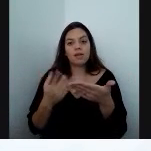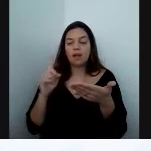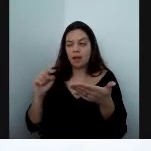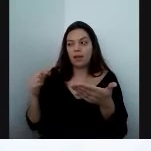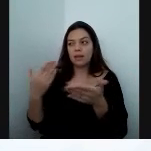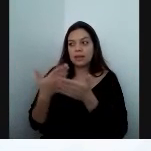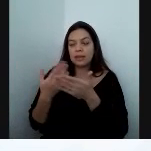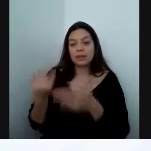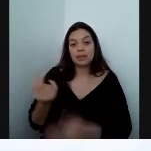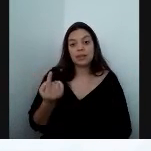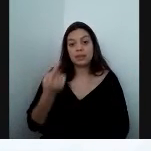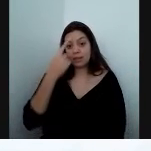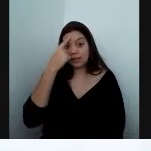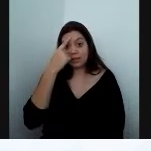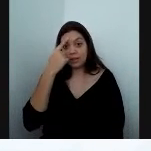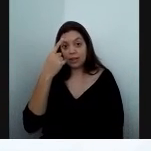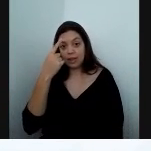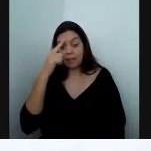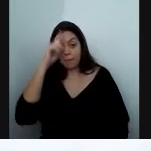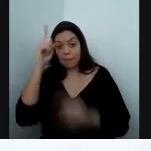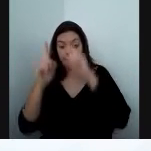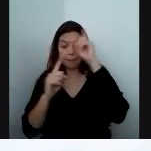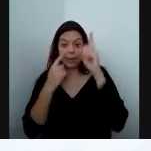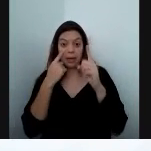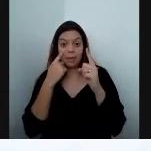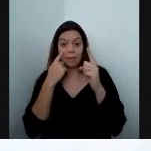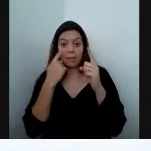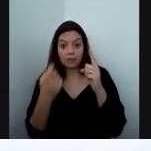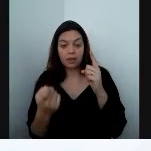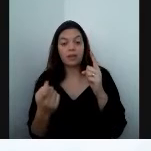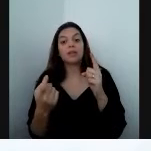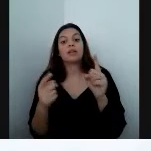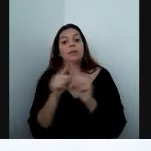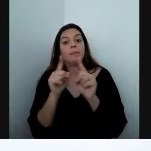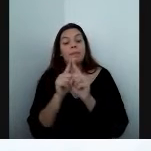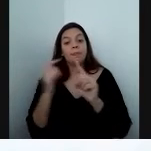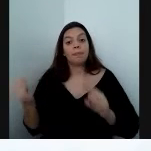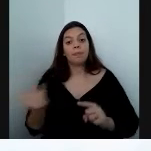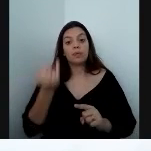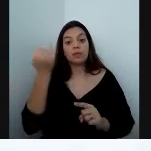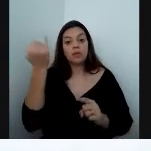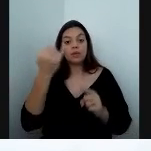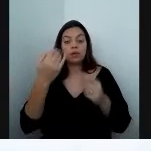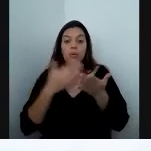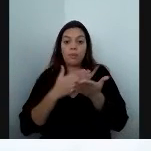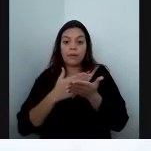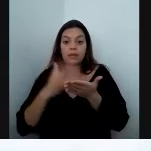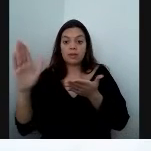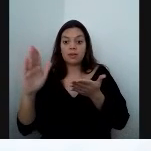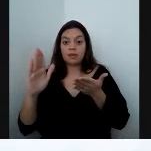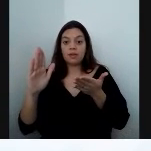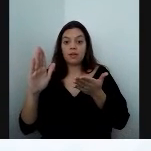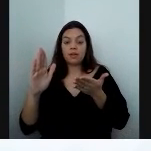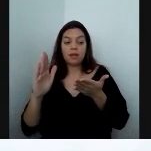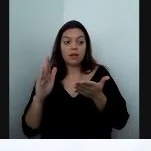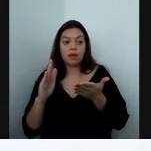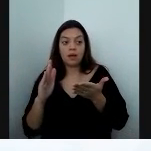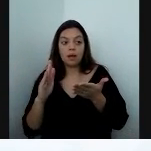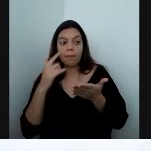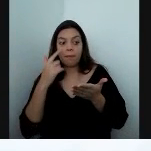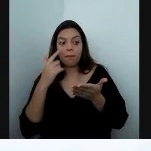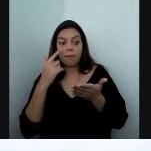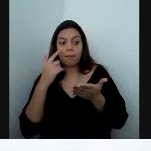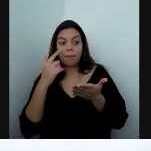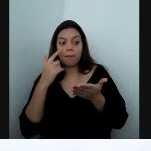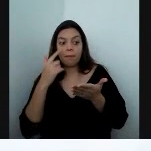nesse trabalho. Eu tenho certeza porque muitas pessoas falam que veio para ficar, né? Porque talvez pareceu muito interessante